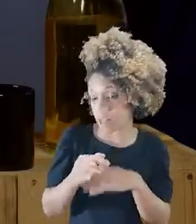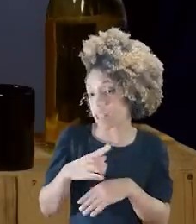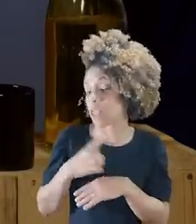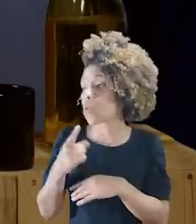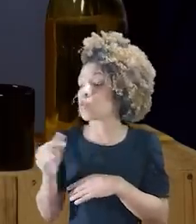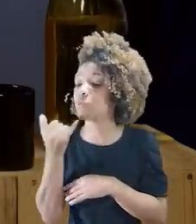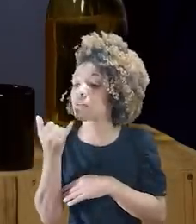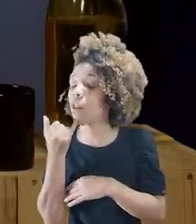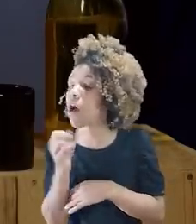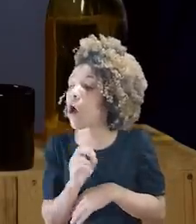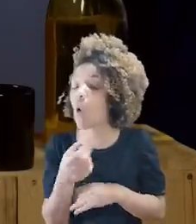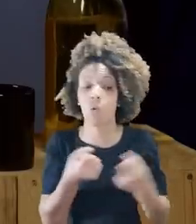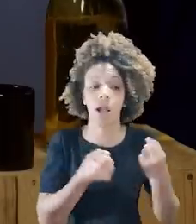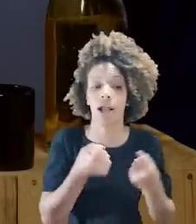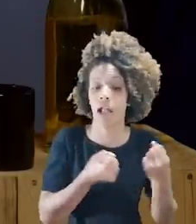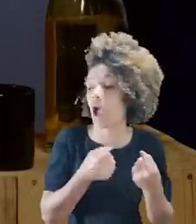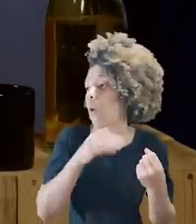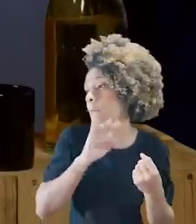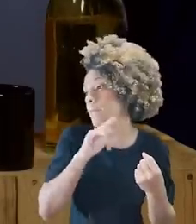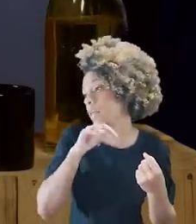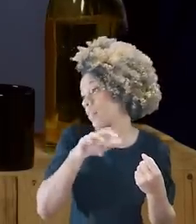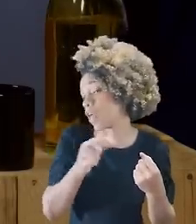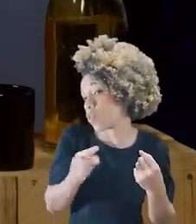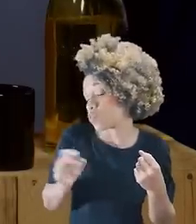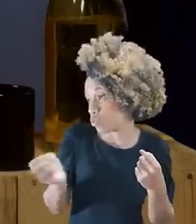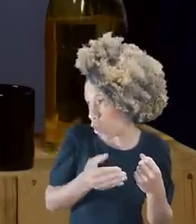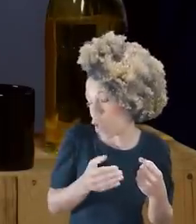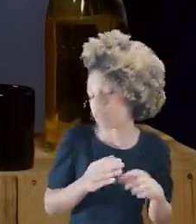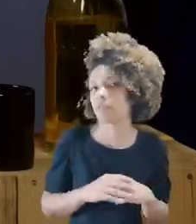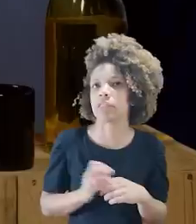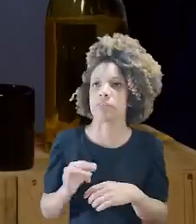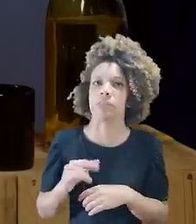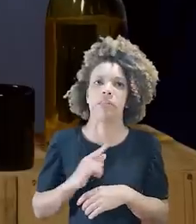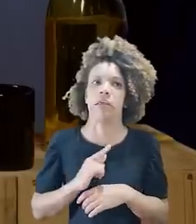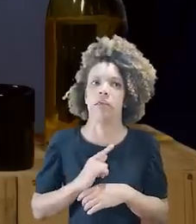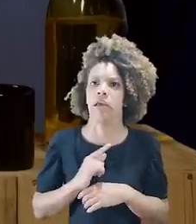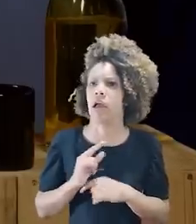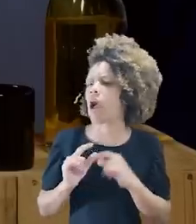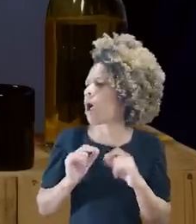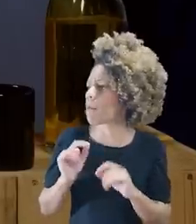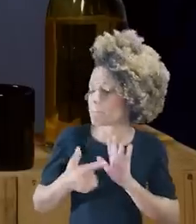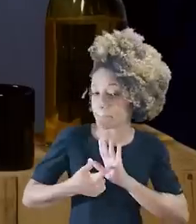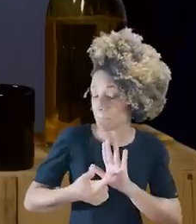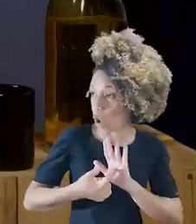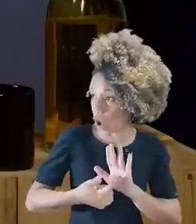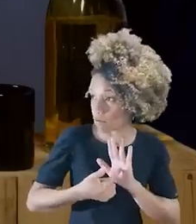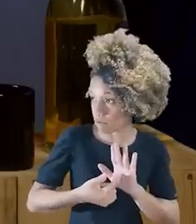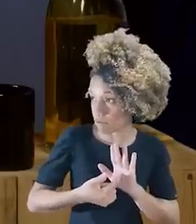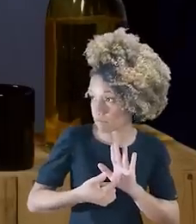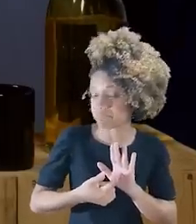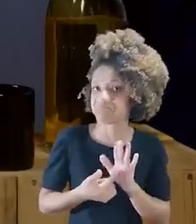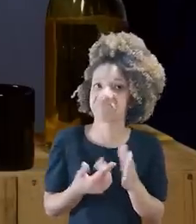último celular se você tem um carro blindado o último modelo se você tem as coisas que você mostra tem